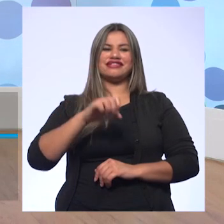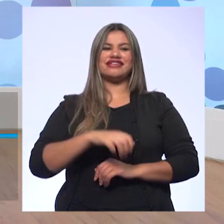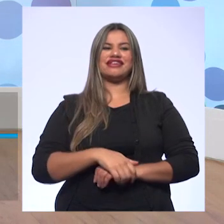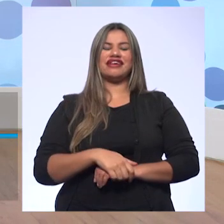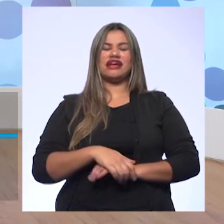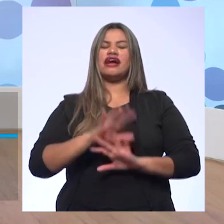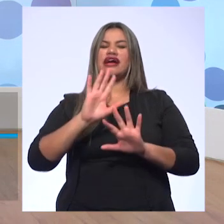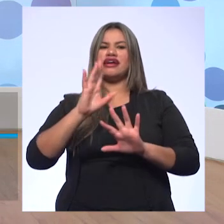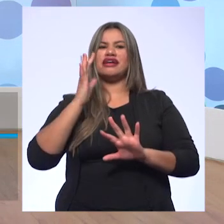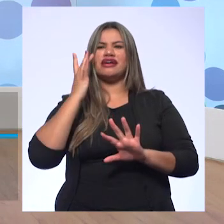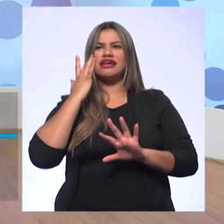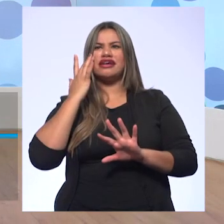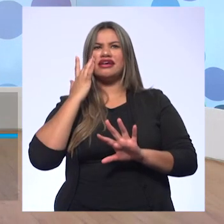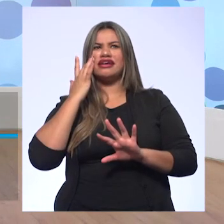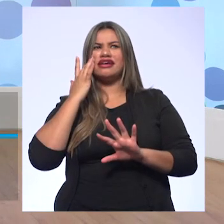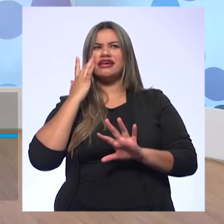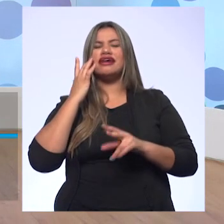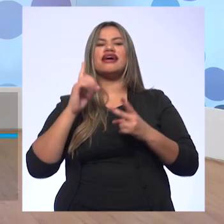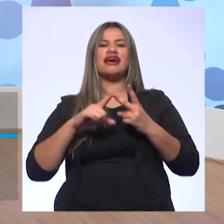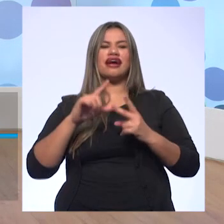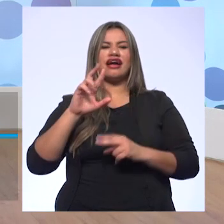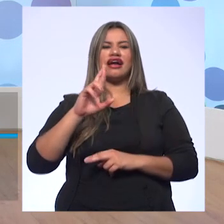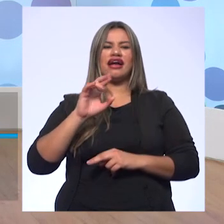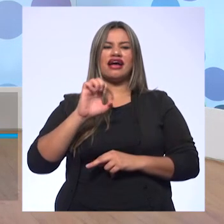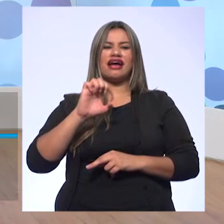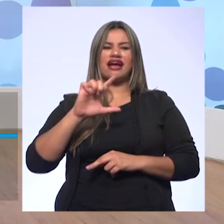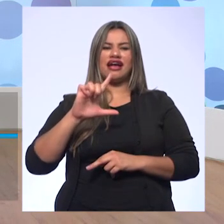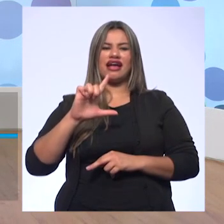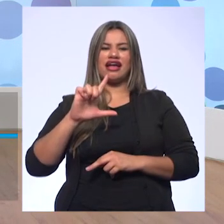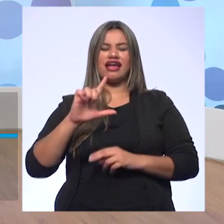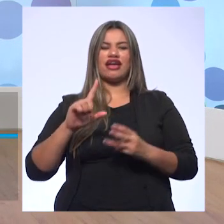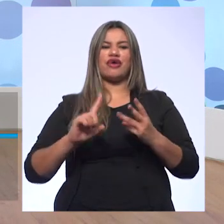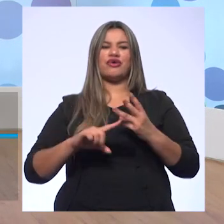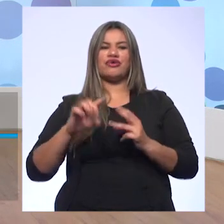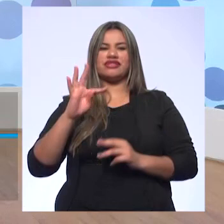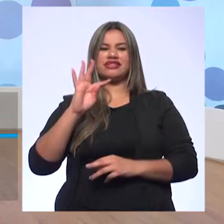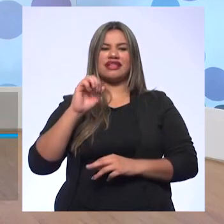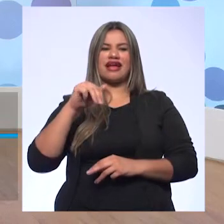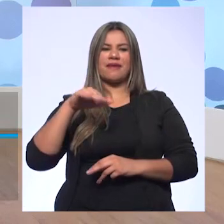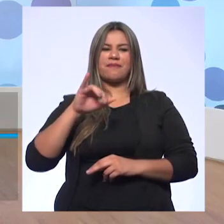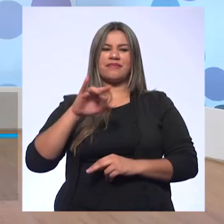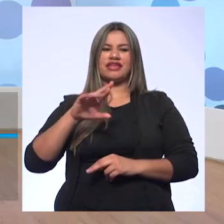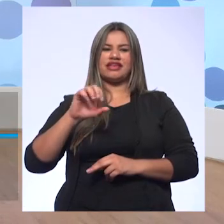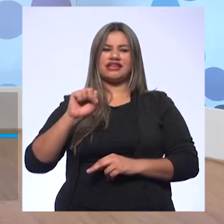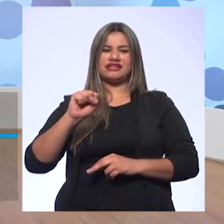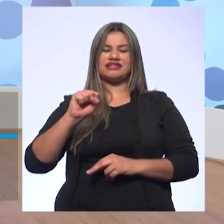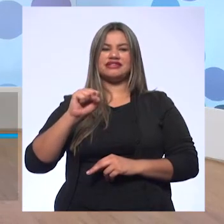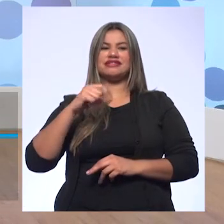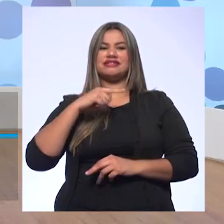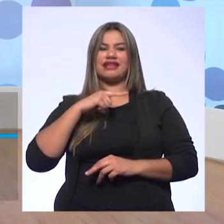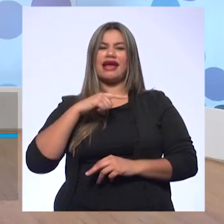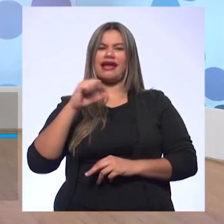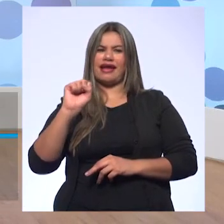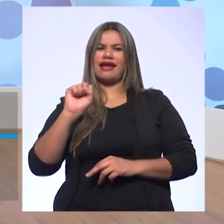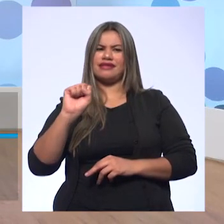perdão, o Rael e a Tamires colocaram S. Tem S. A segunda